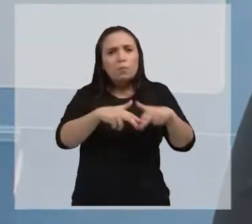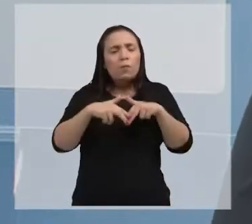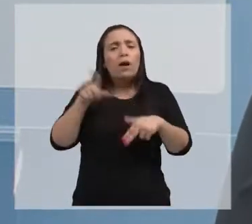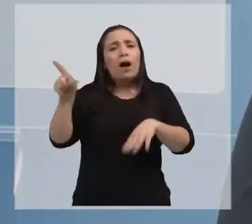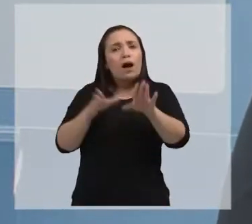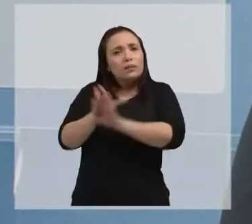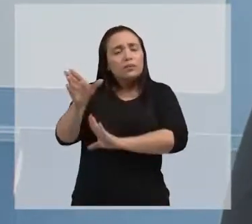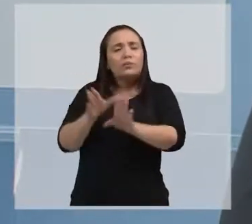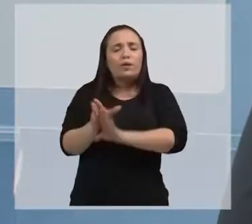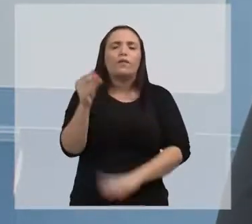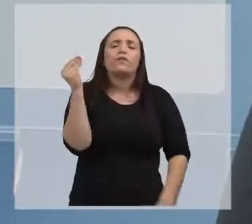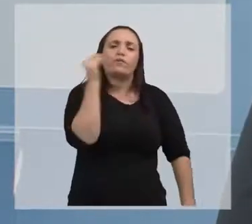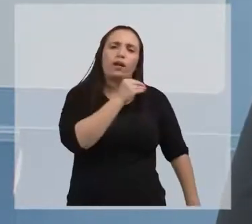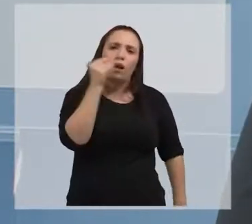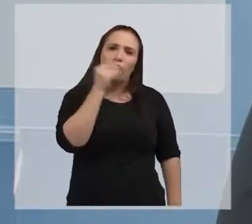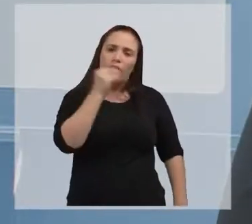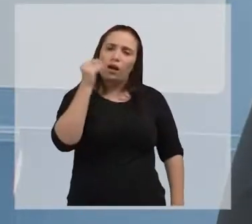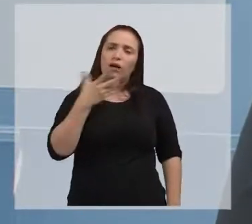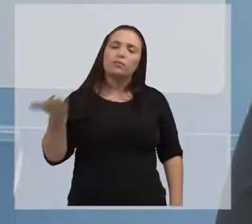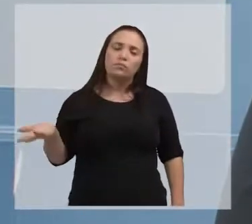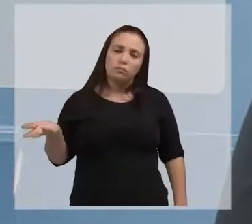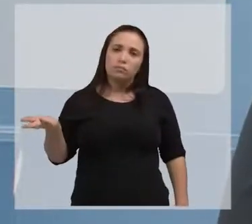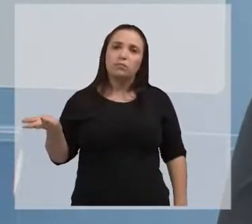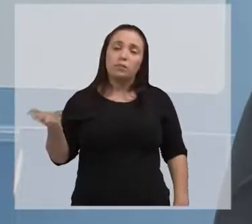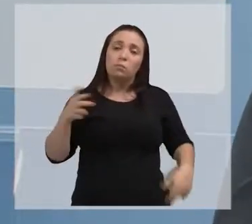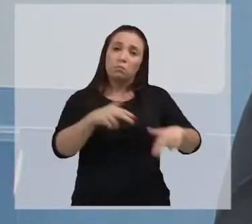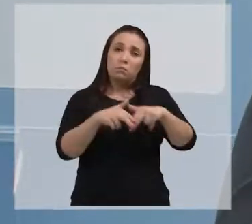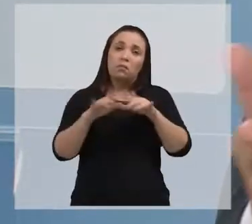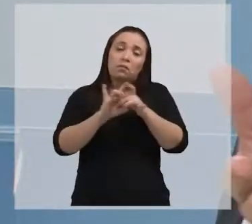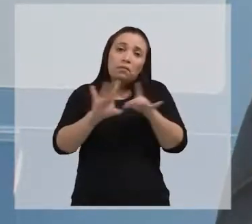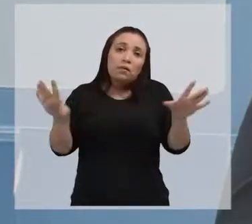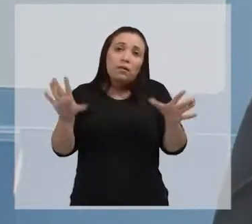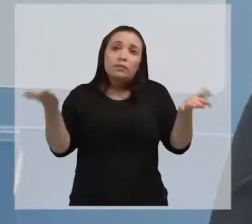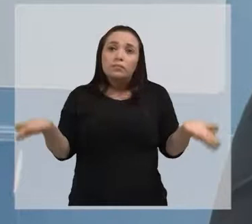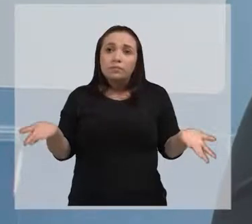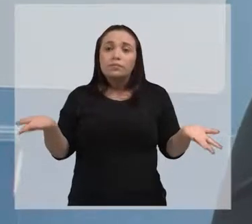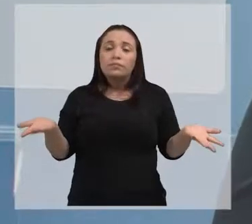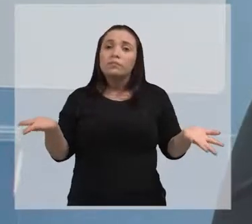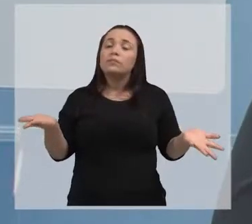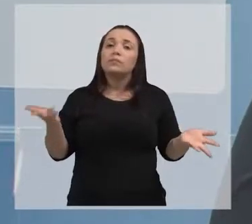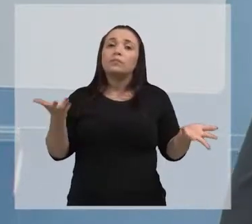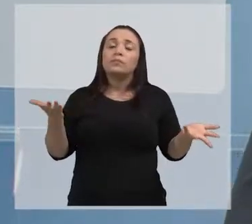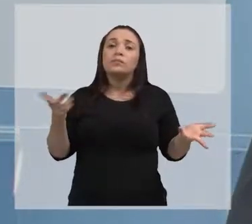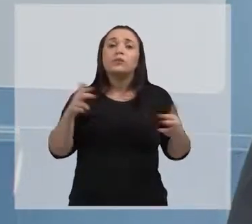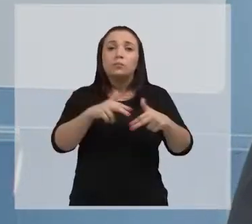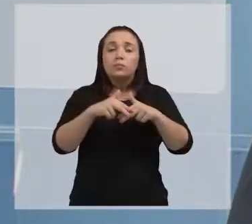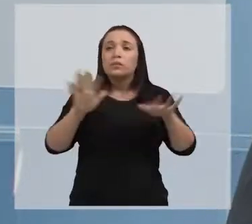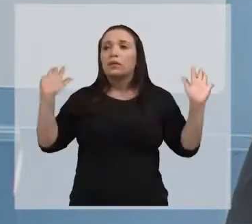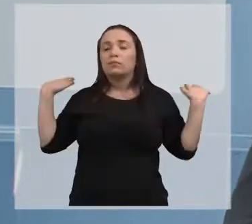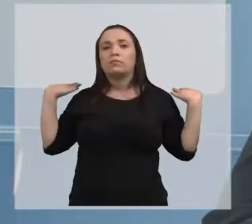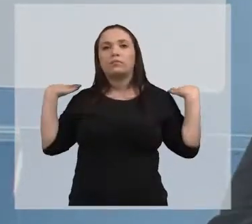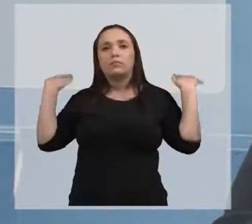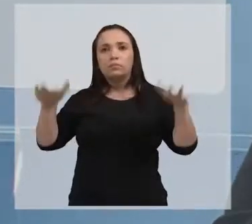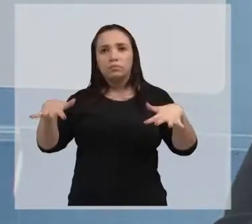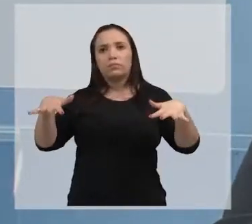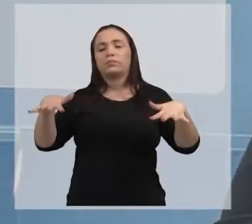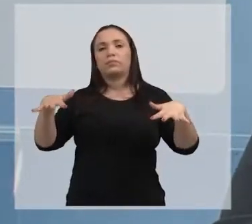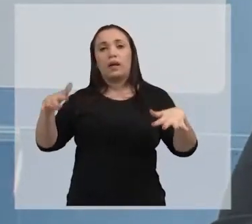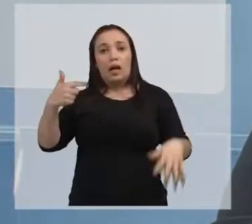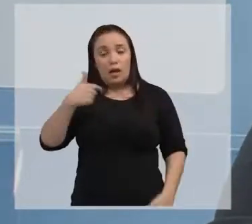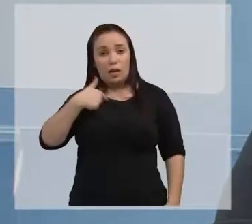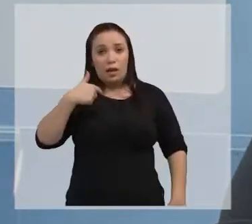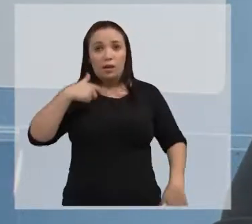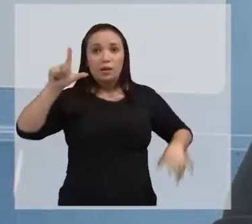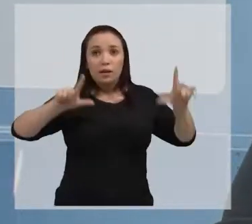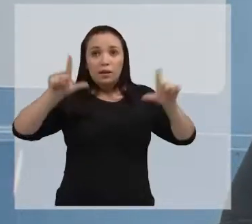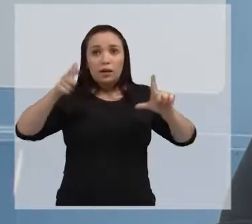assessoria é fraquíssima do pré-candidato a presidente e permitiu que isso acontecesse. E deu o quê? Deu notoriedade. O cara, eu estou falando aqui,